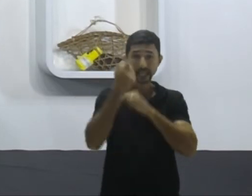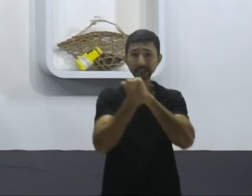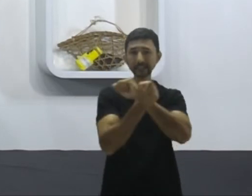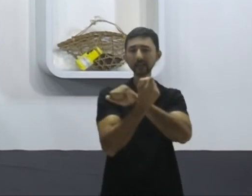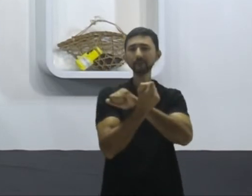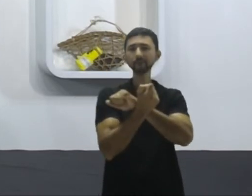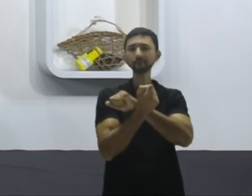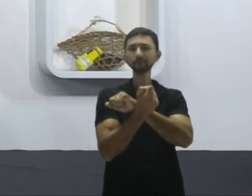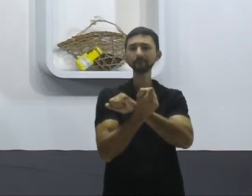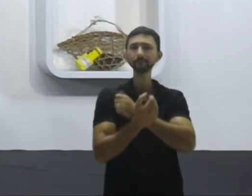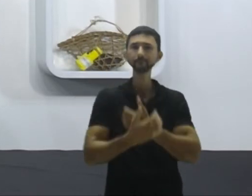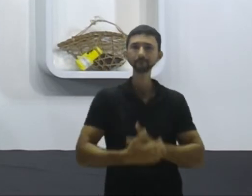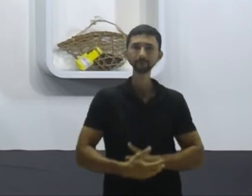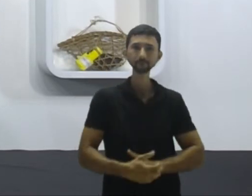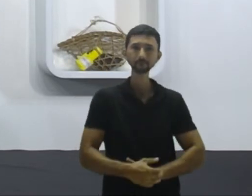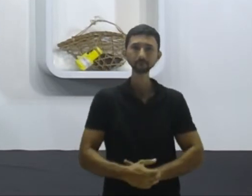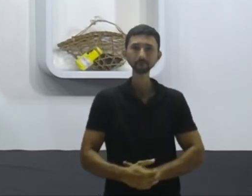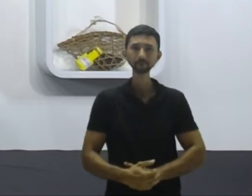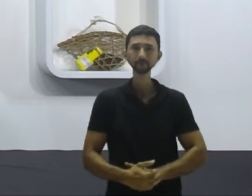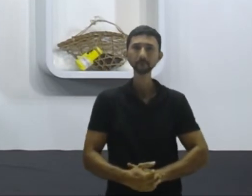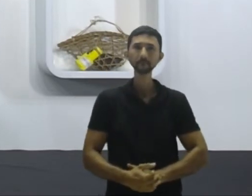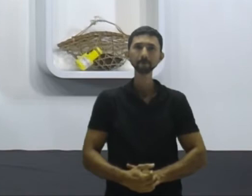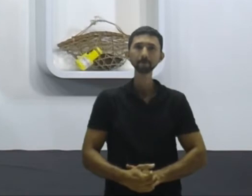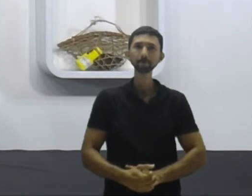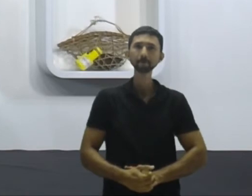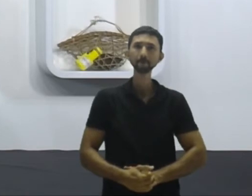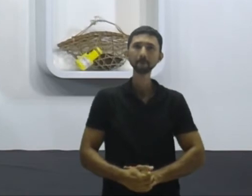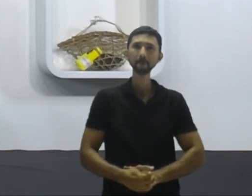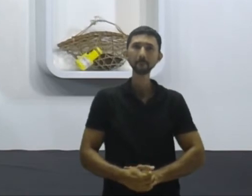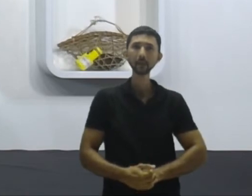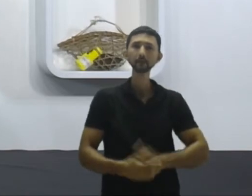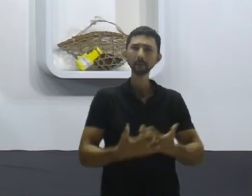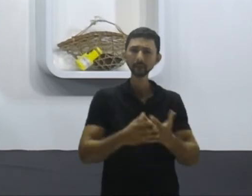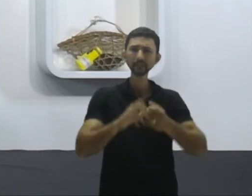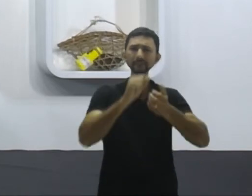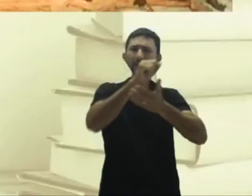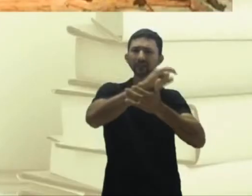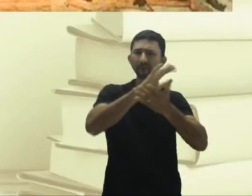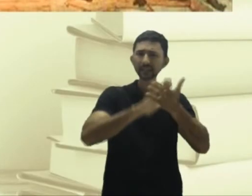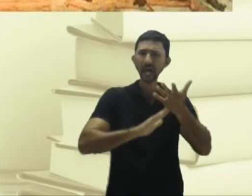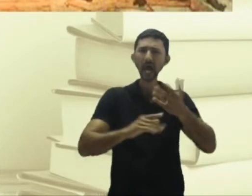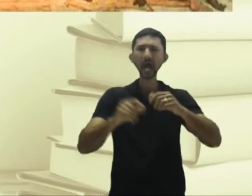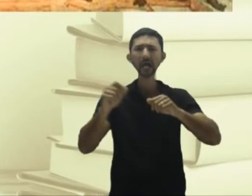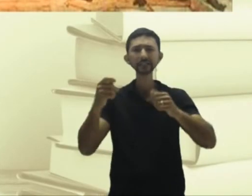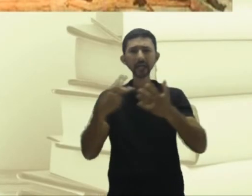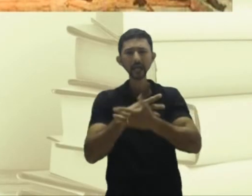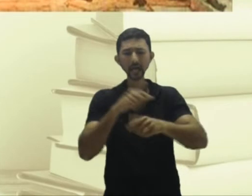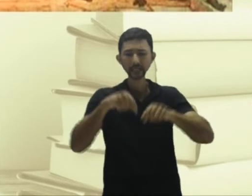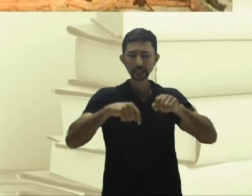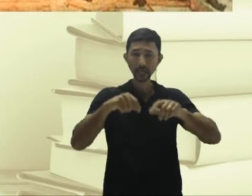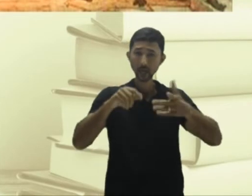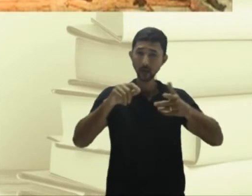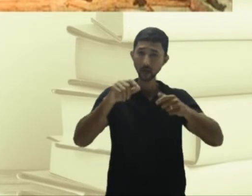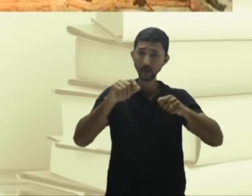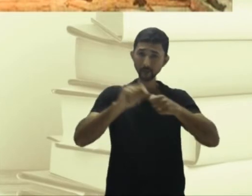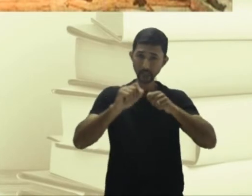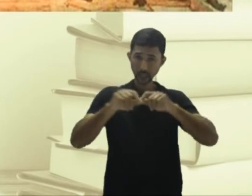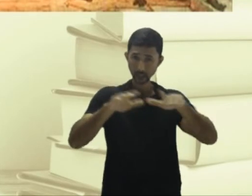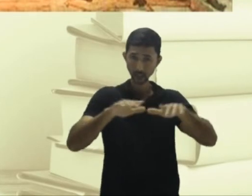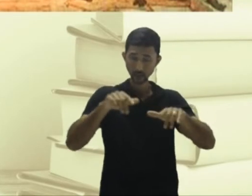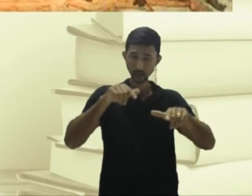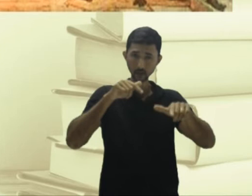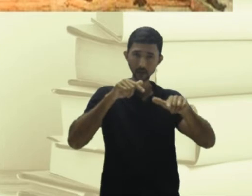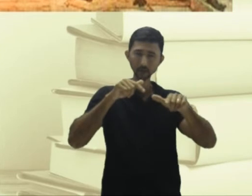por negros. E de acordo com as atividades desenvolvidas pelos negros aqui no Brasil,